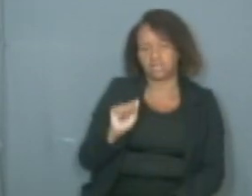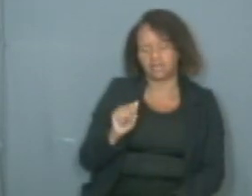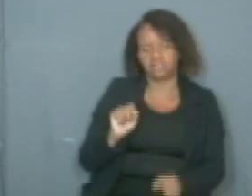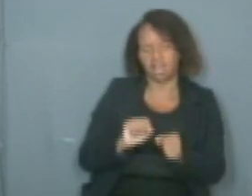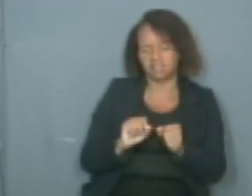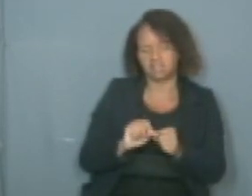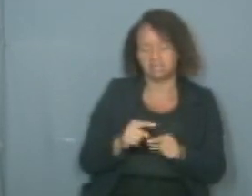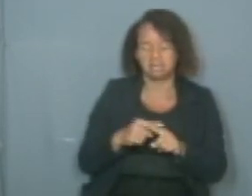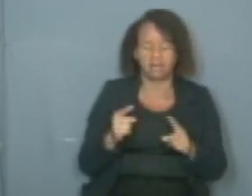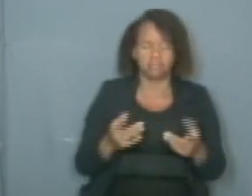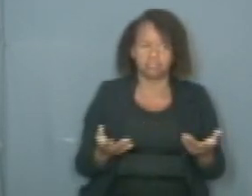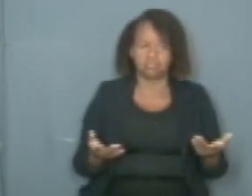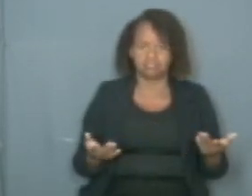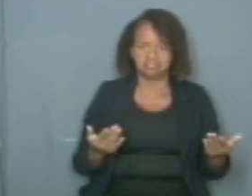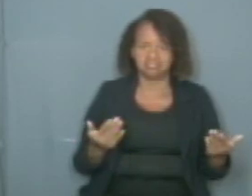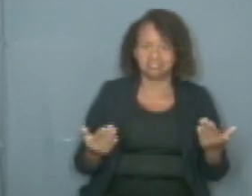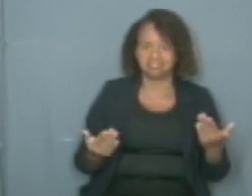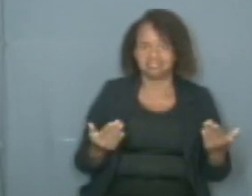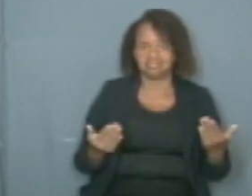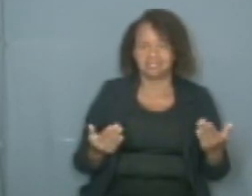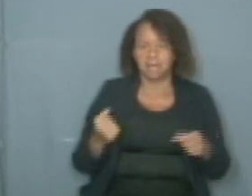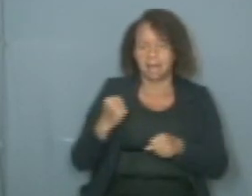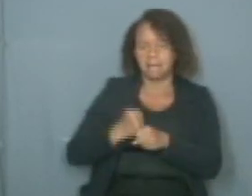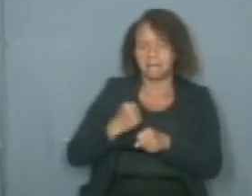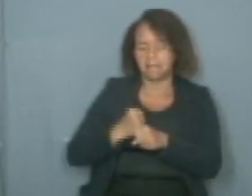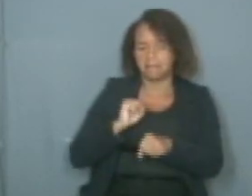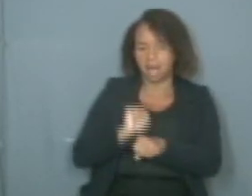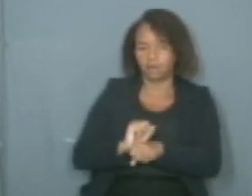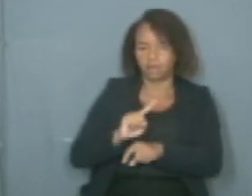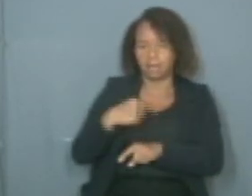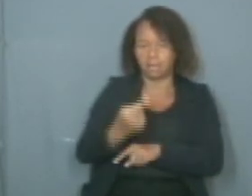Mas vejam uma coincidência. A obra parou depois da eleição.